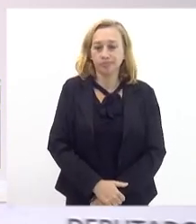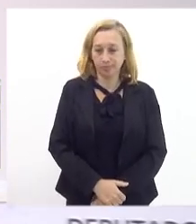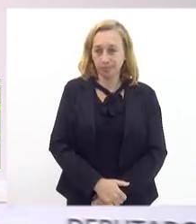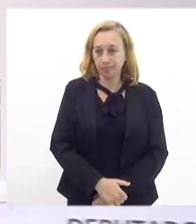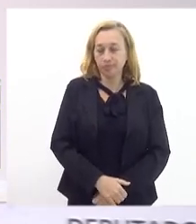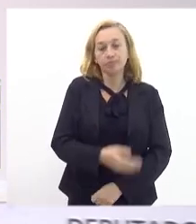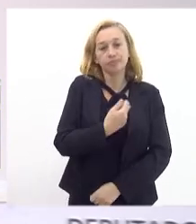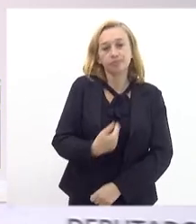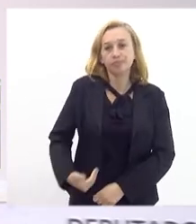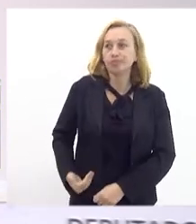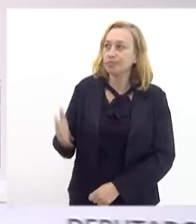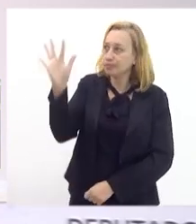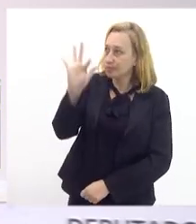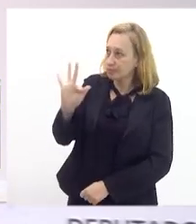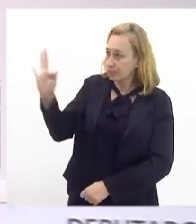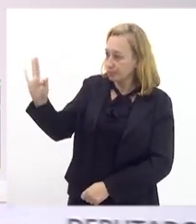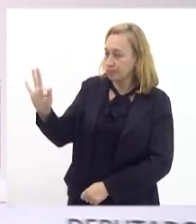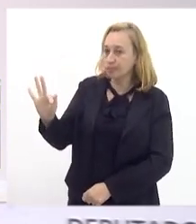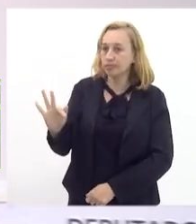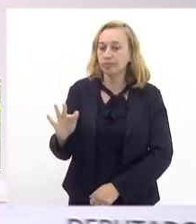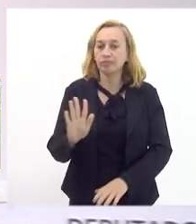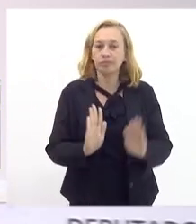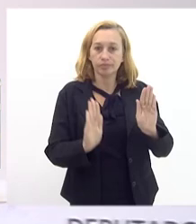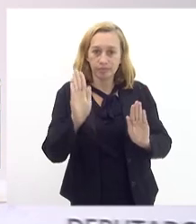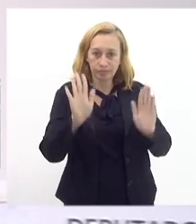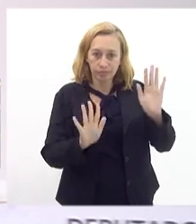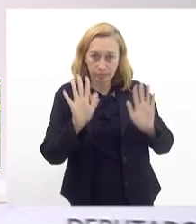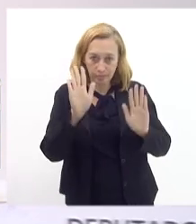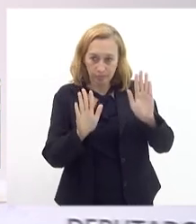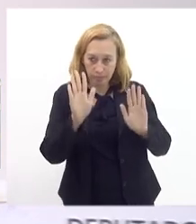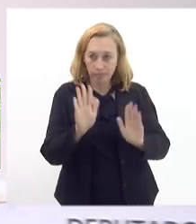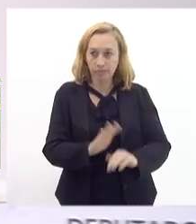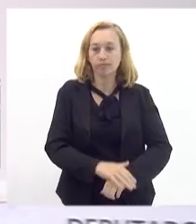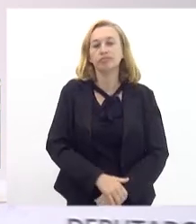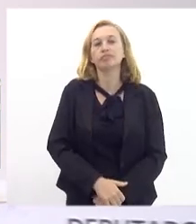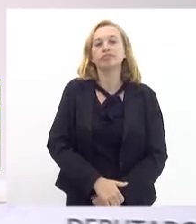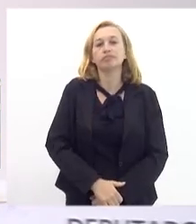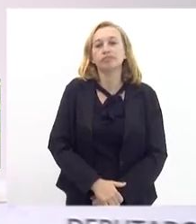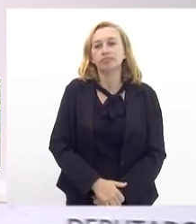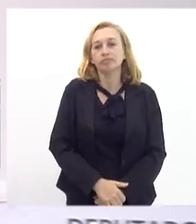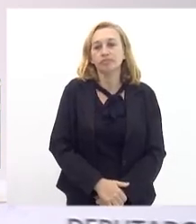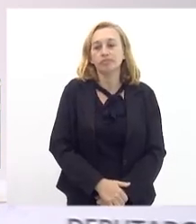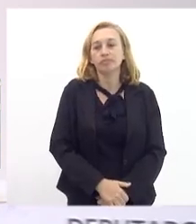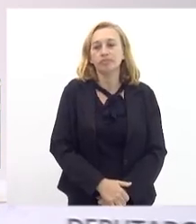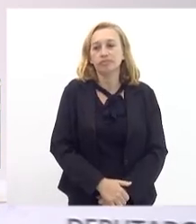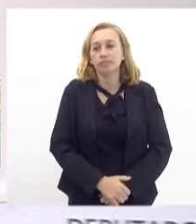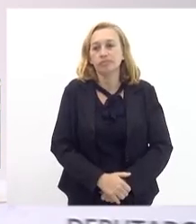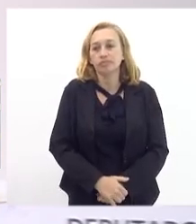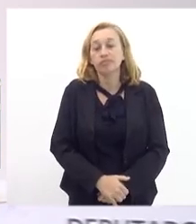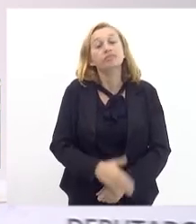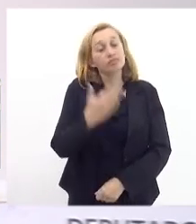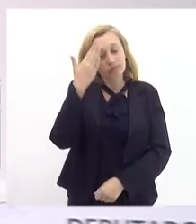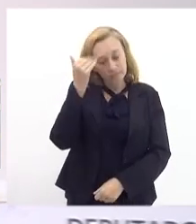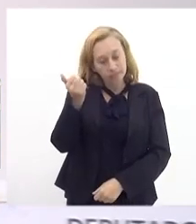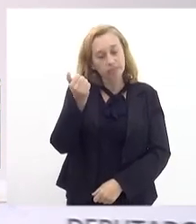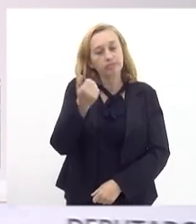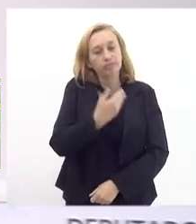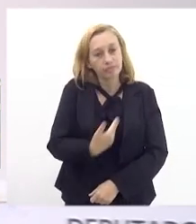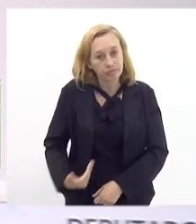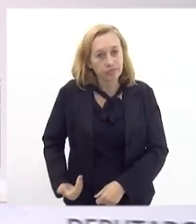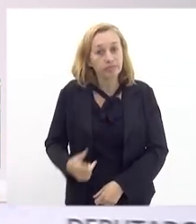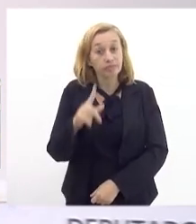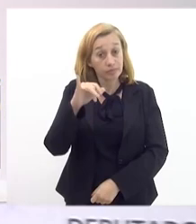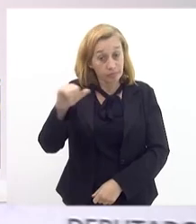e o governo federal faz a solicitação G1 Quem Sabe Sabe o governadores